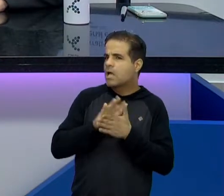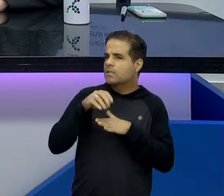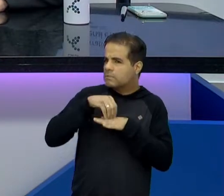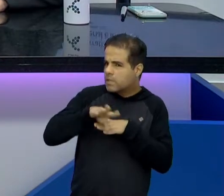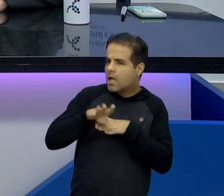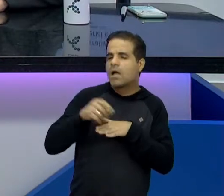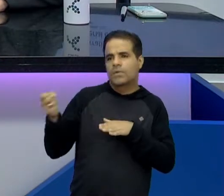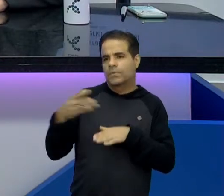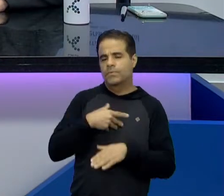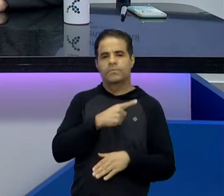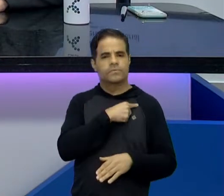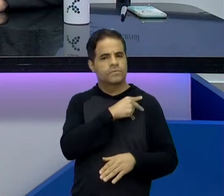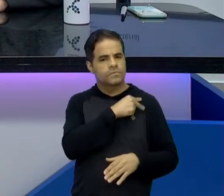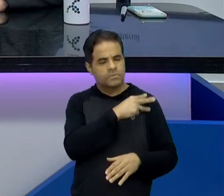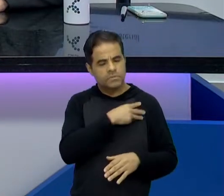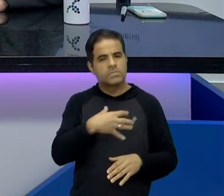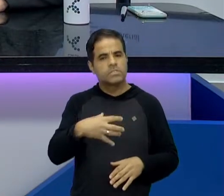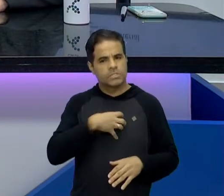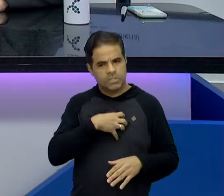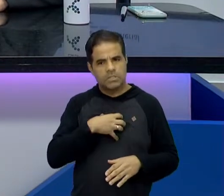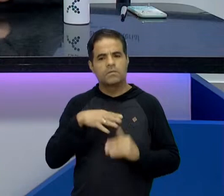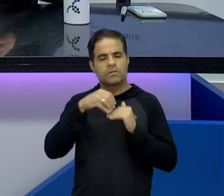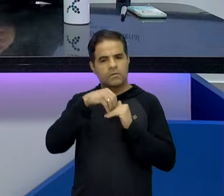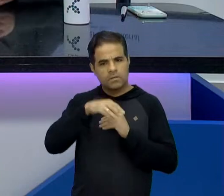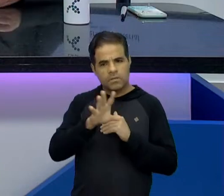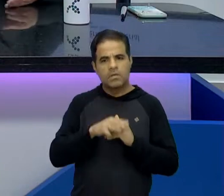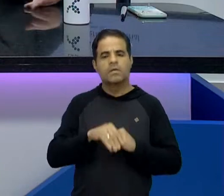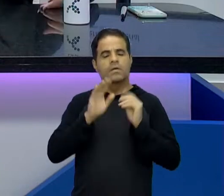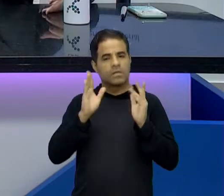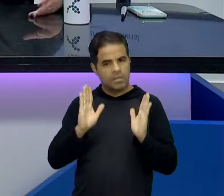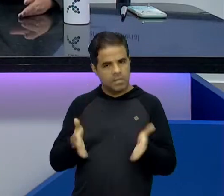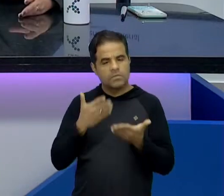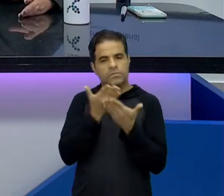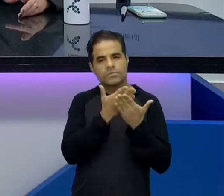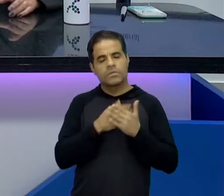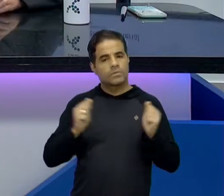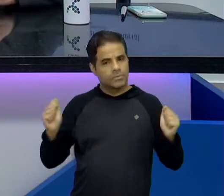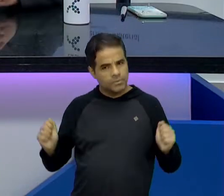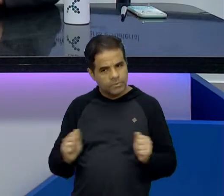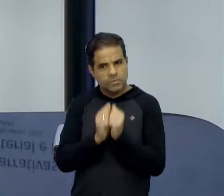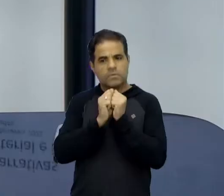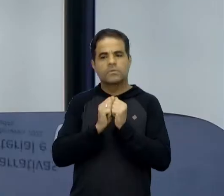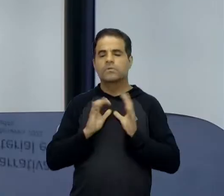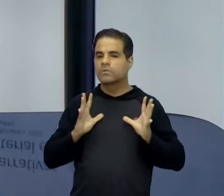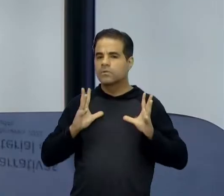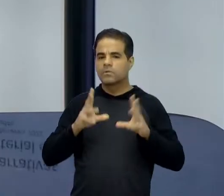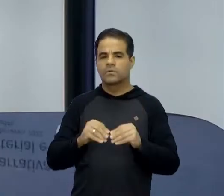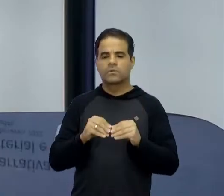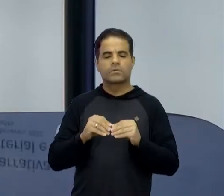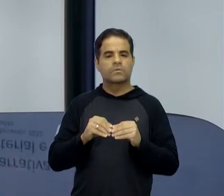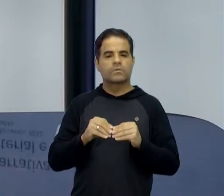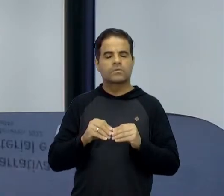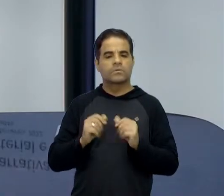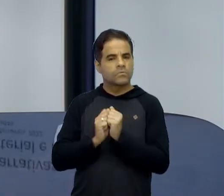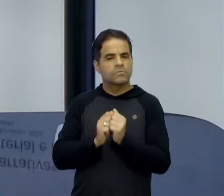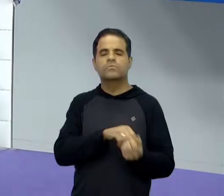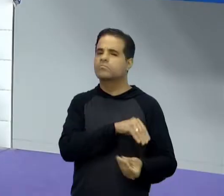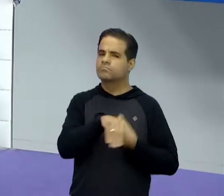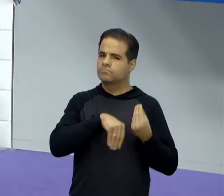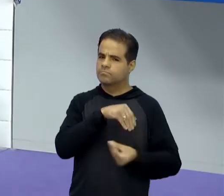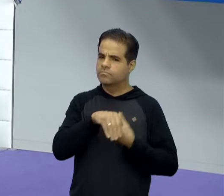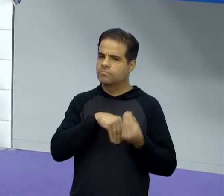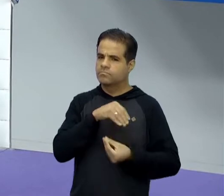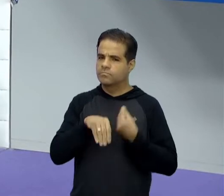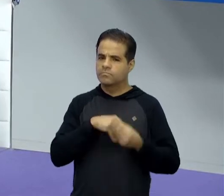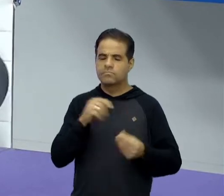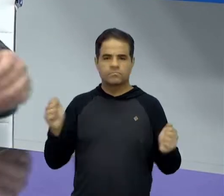agora, nesse novo ensino médio, o sentido do que é estudar em conjunto, em ter tudo junto e misturado.